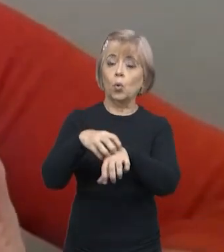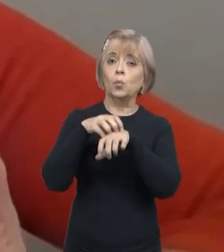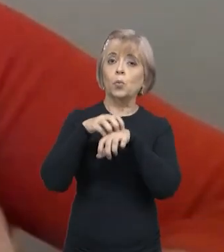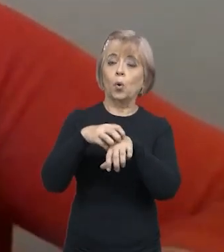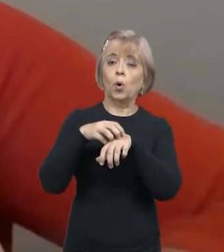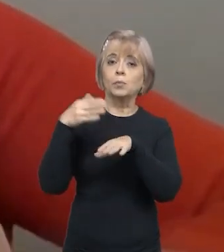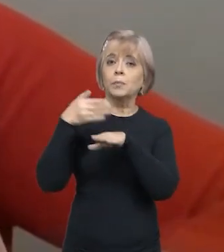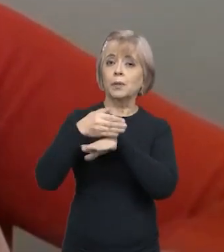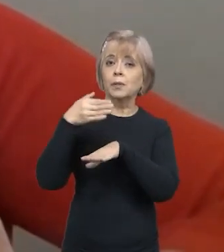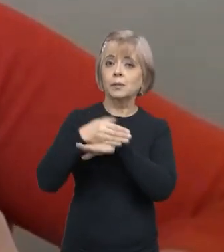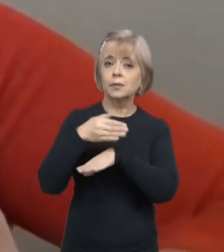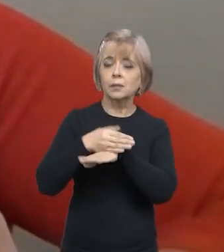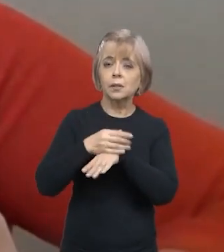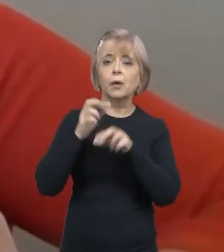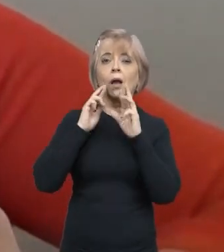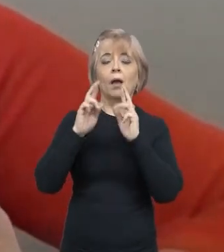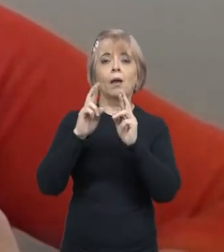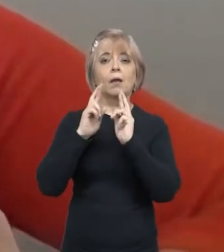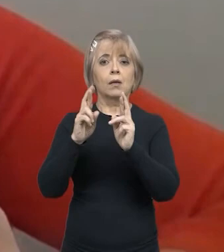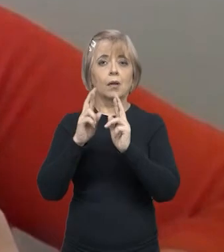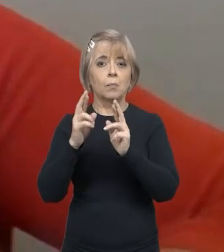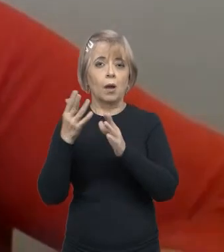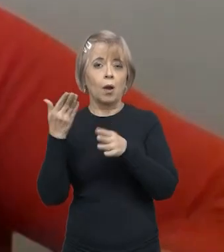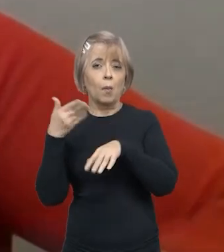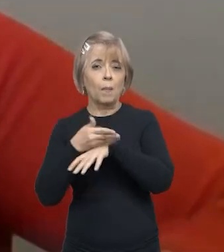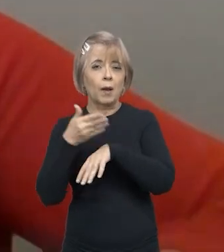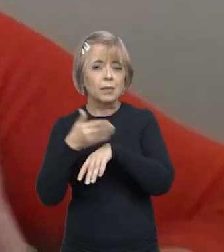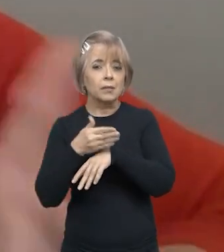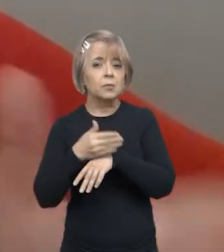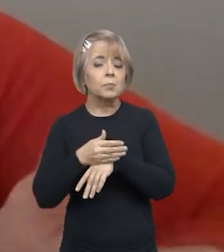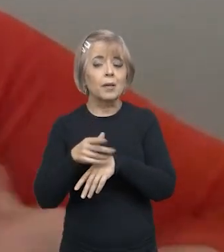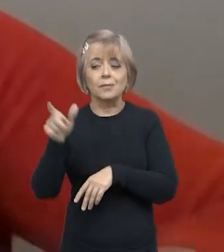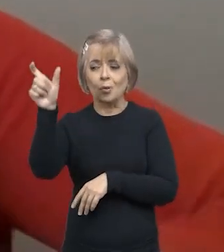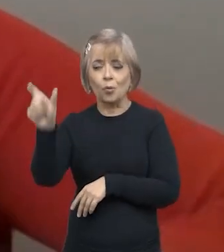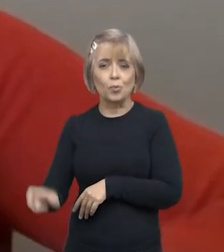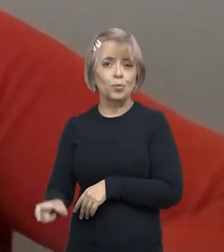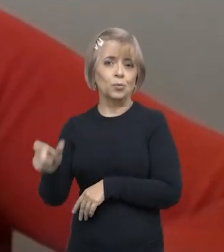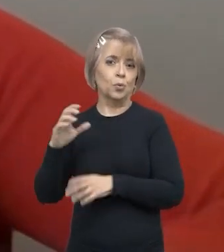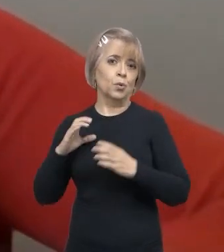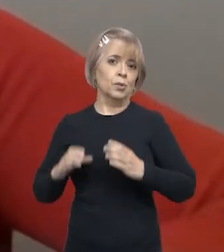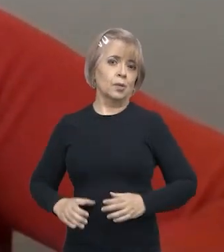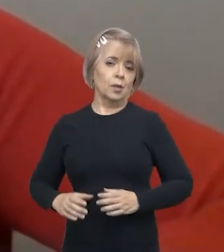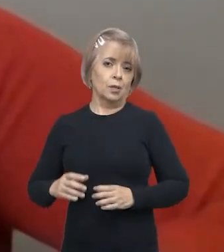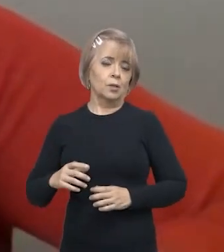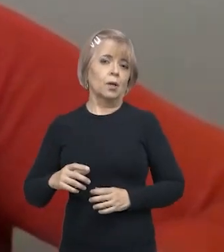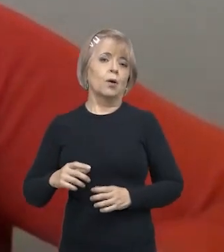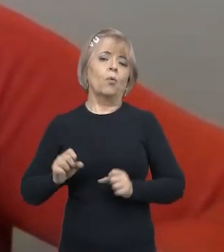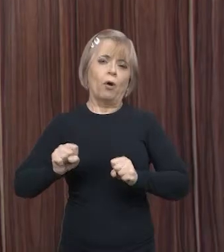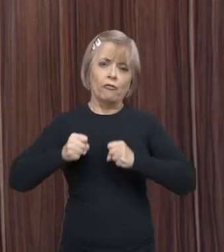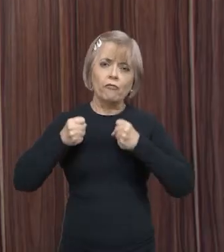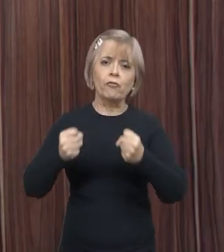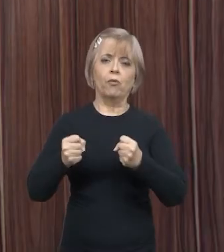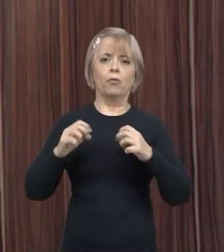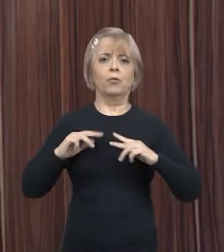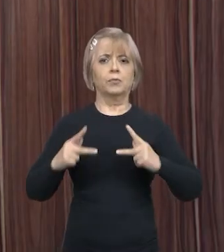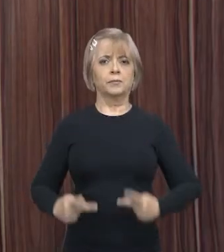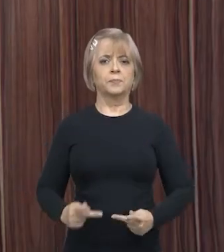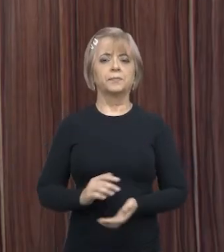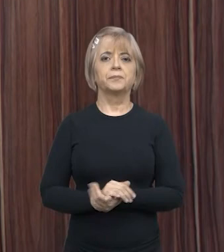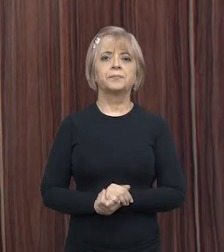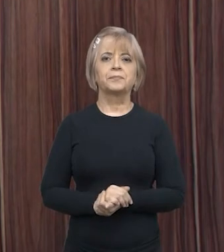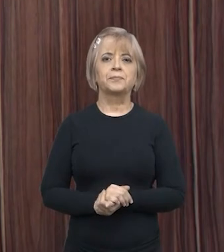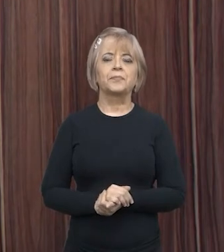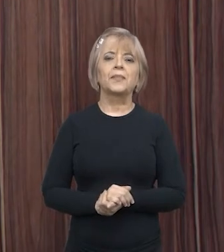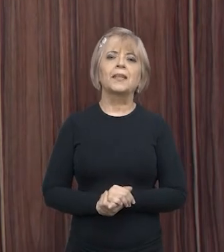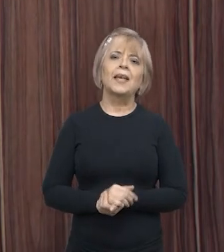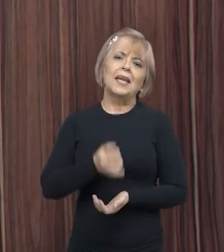participem, porque a reclamação, a participação do usuário reforça demais a atuação do Ministério Público. Doutora